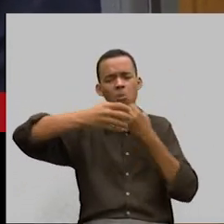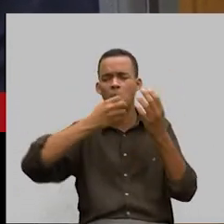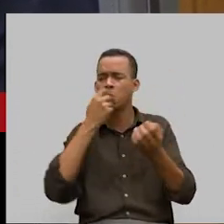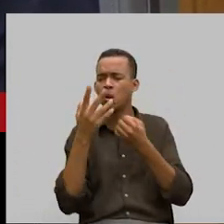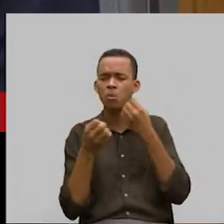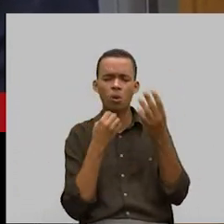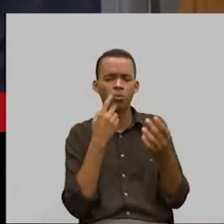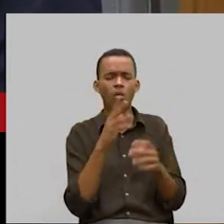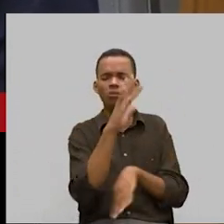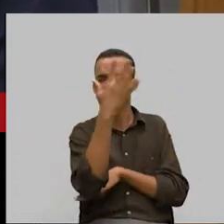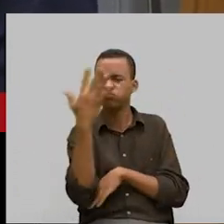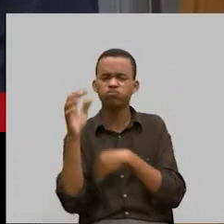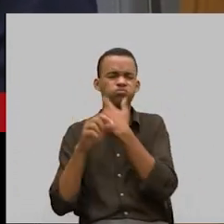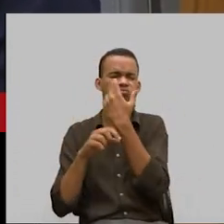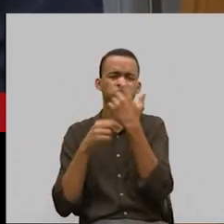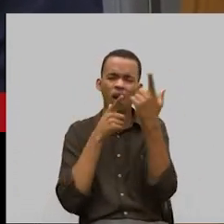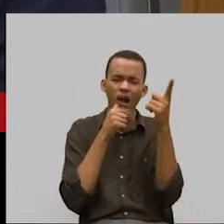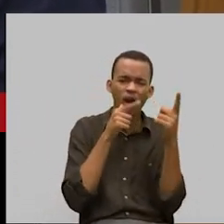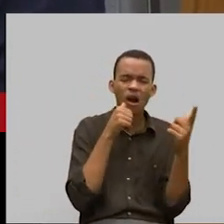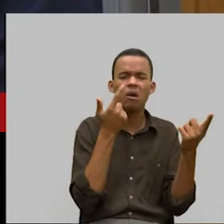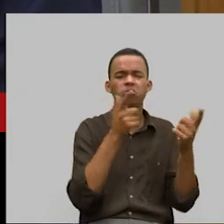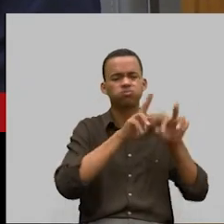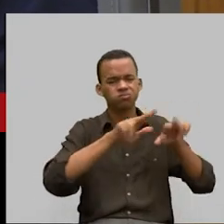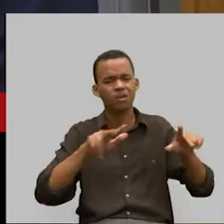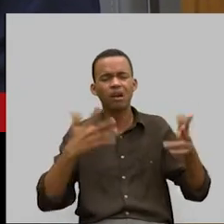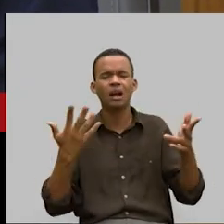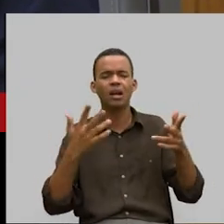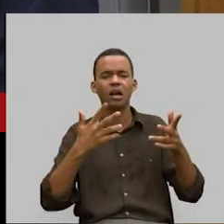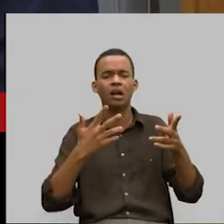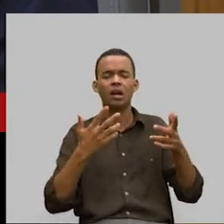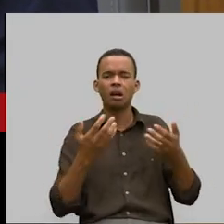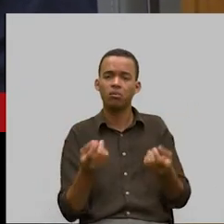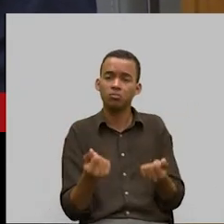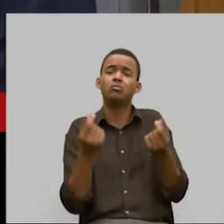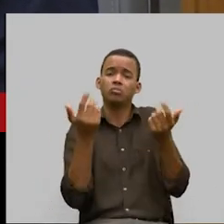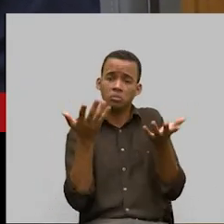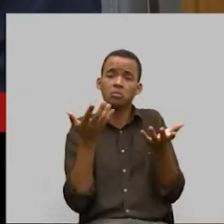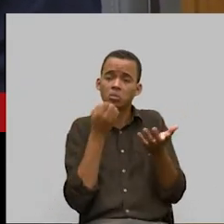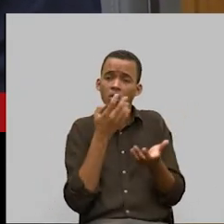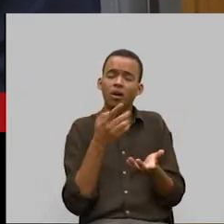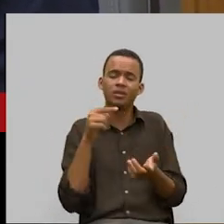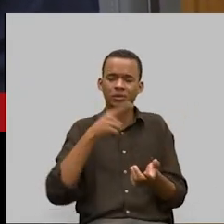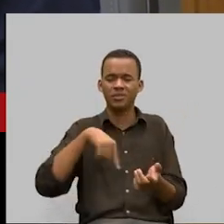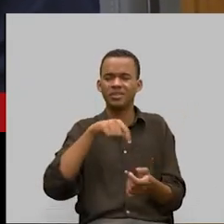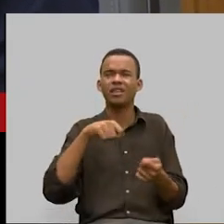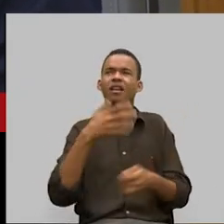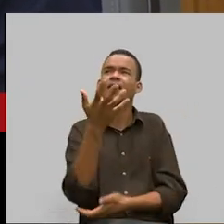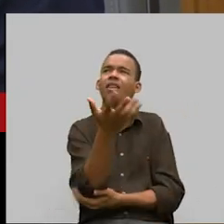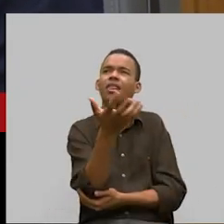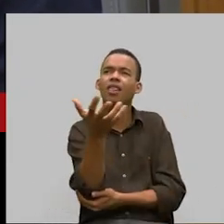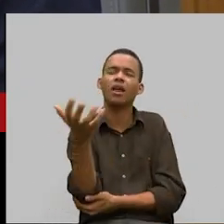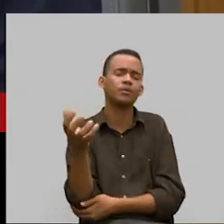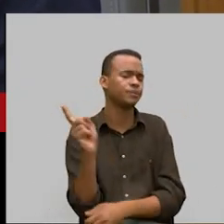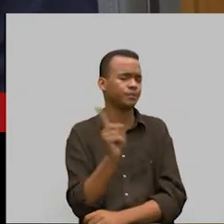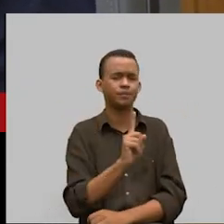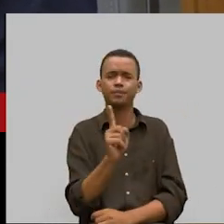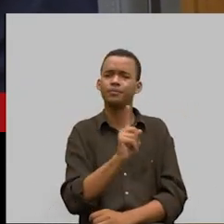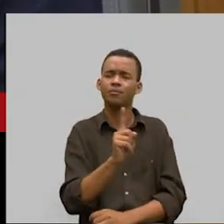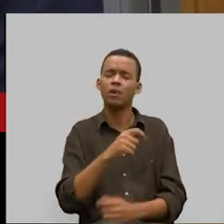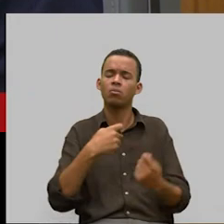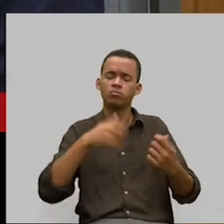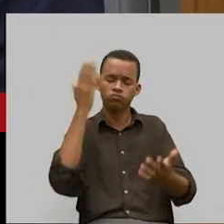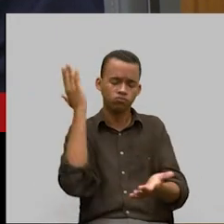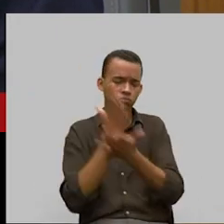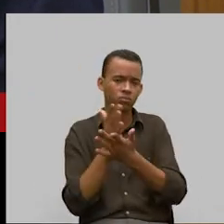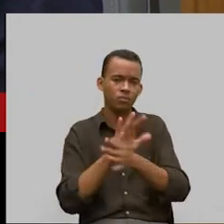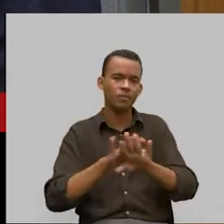recursos a gente tá aqui mending um direito nosso isso é inadmissível isso tem que acabar a gente tem que